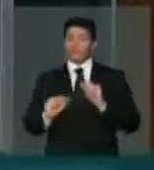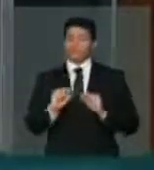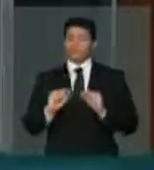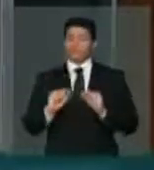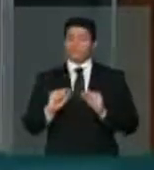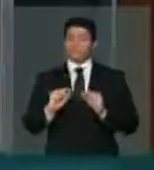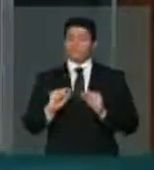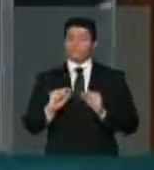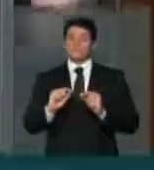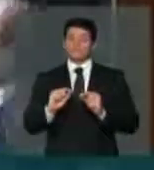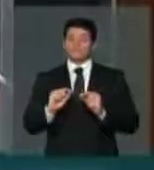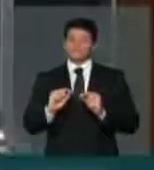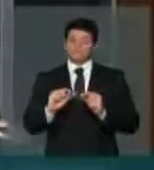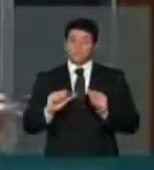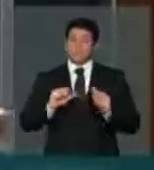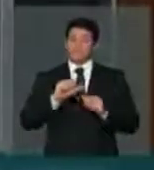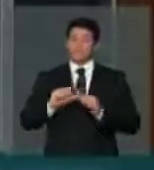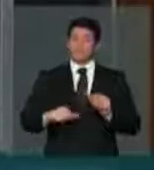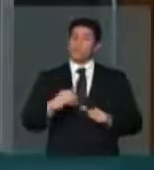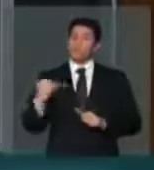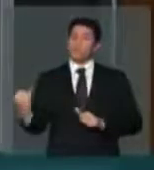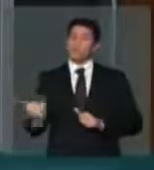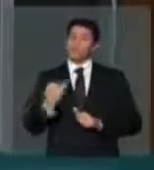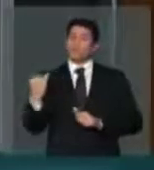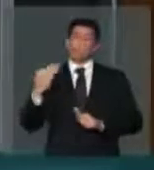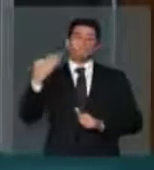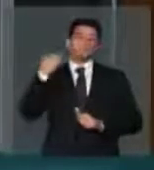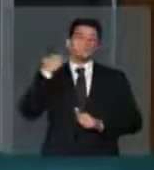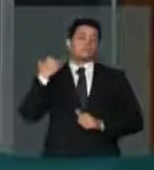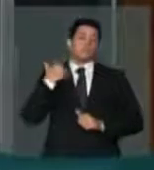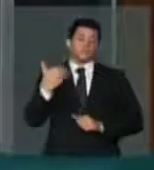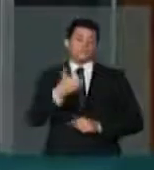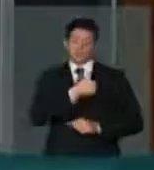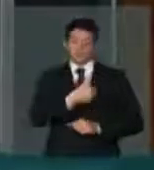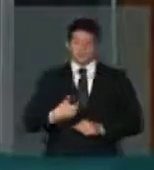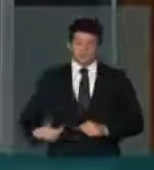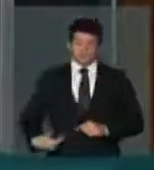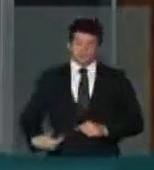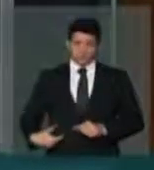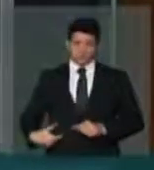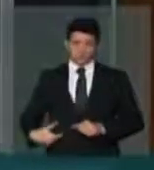dos bancos públicos na atividade econômica.